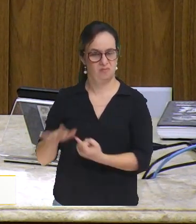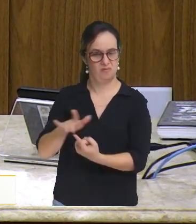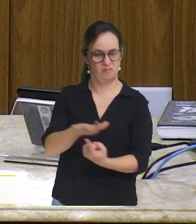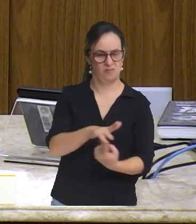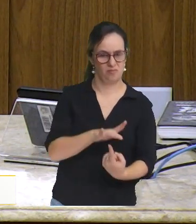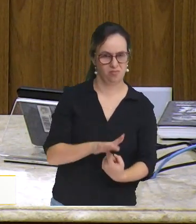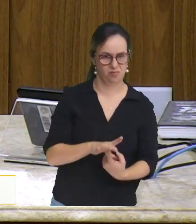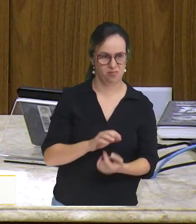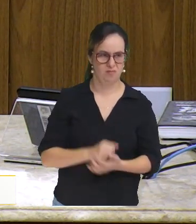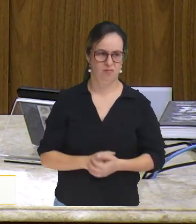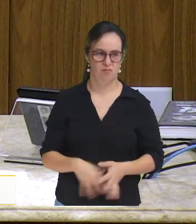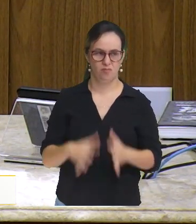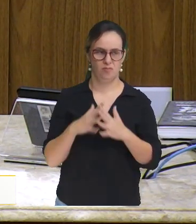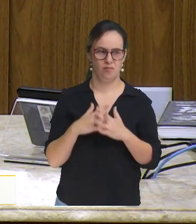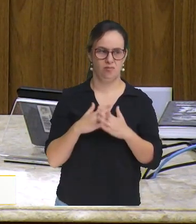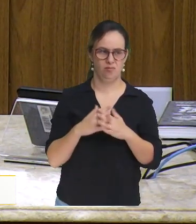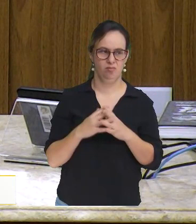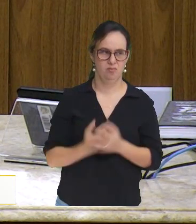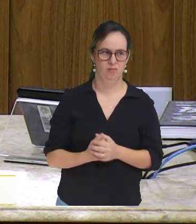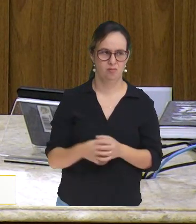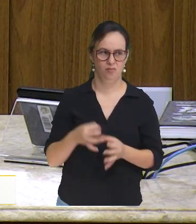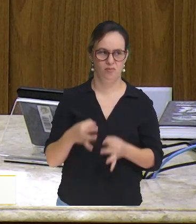judicializado, não é?